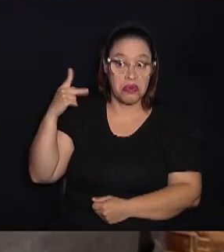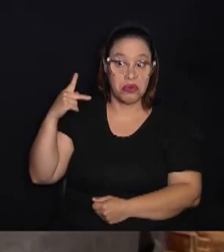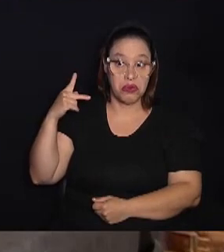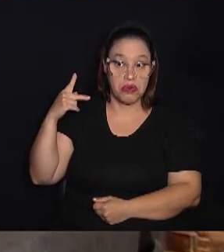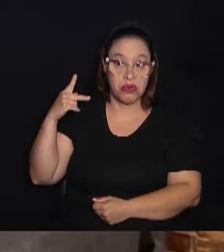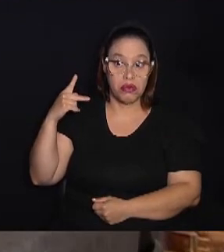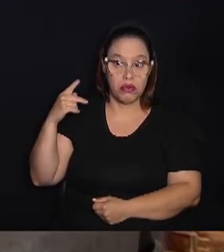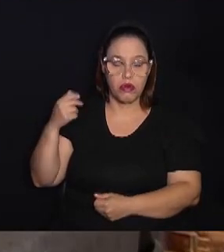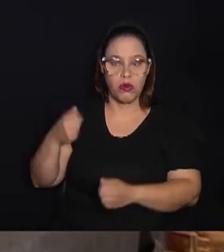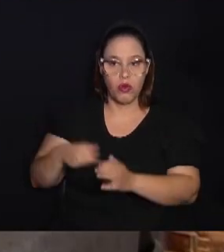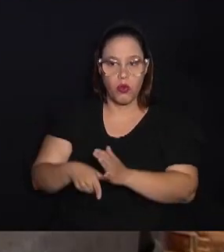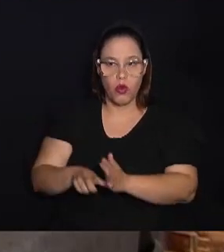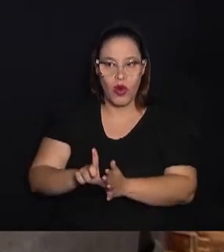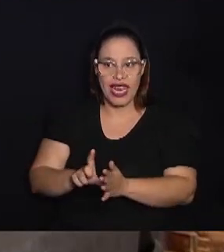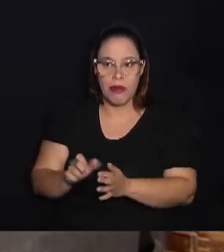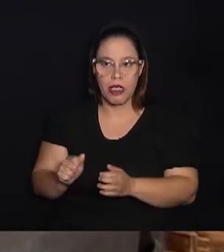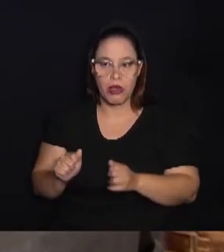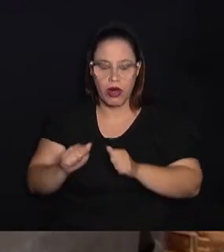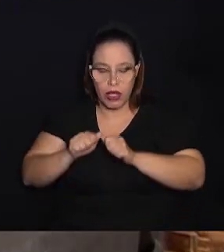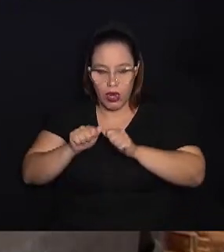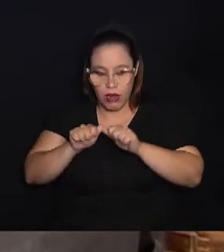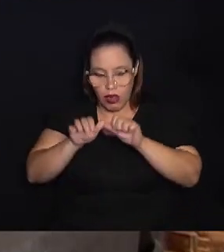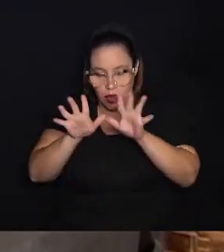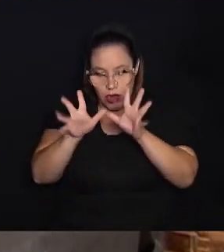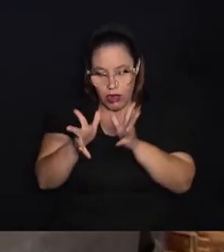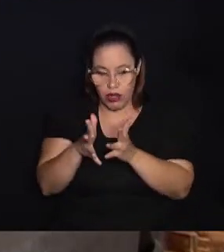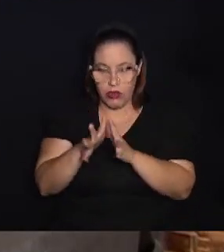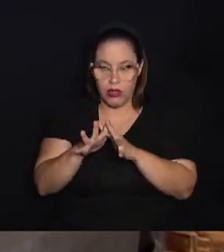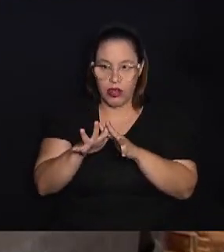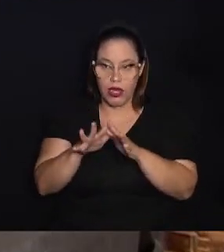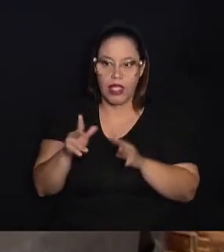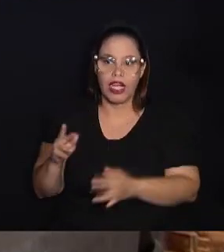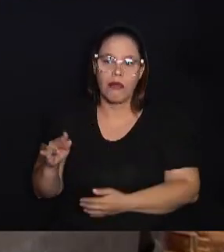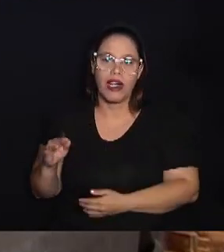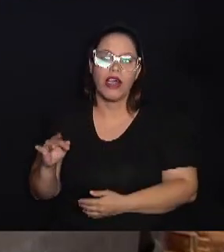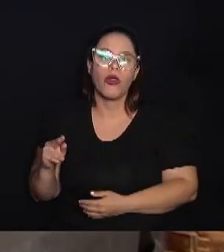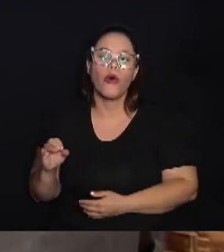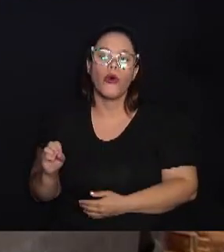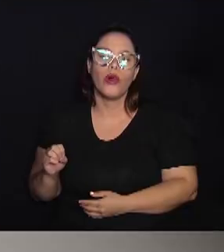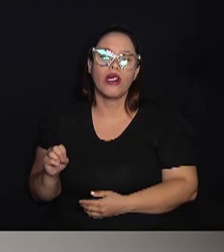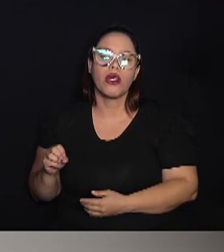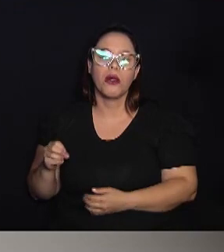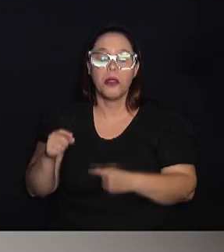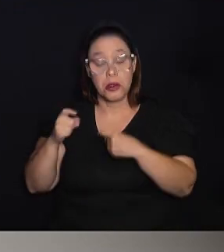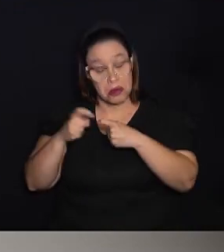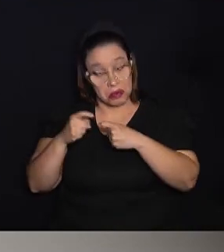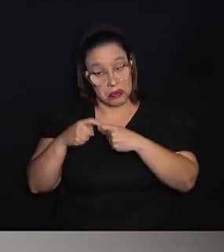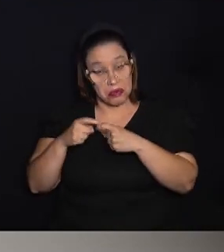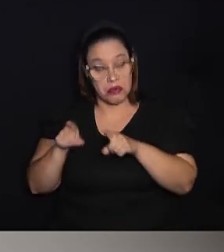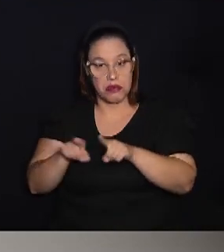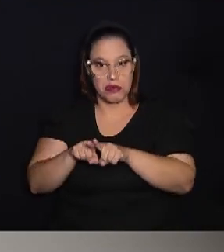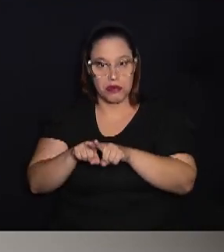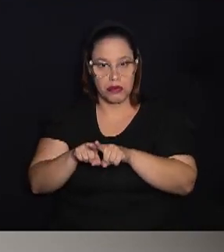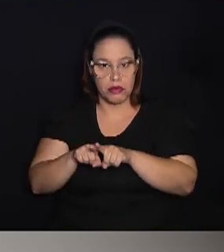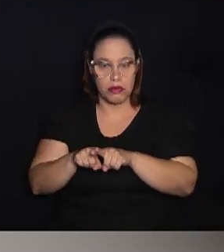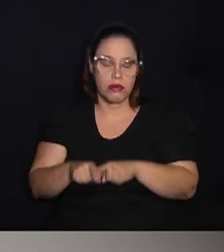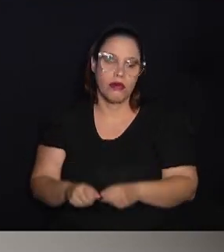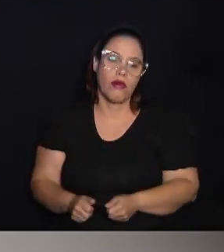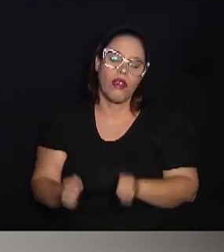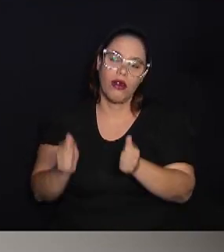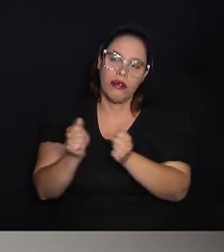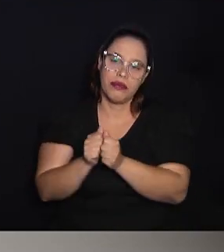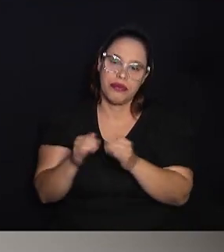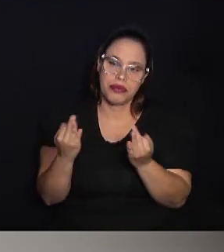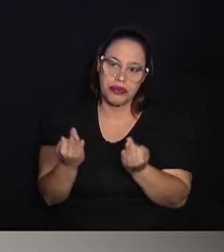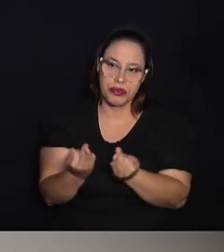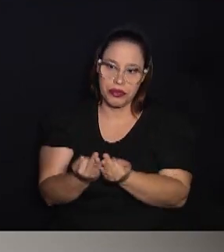um ex-ministro da Agricultura, nós temos desembargadores, médicos. Também fazem parte dessa lista